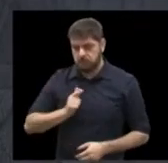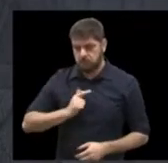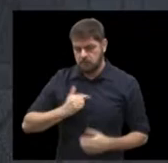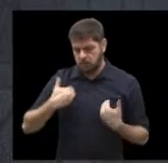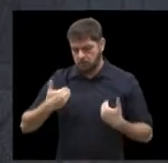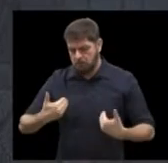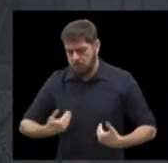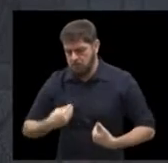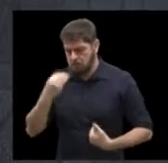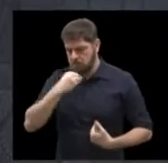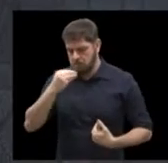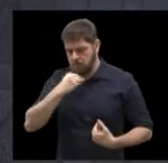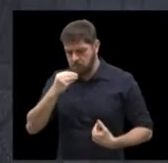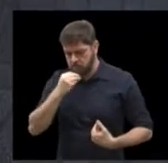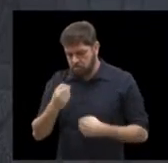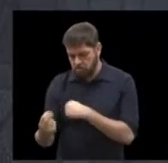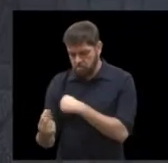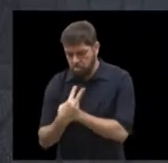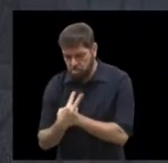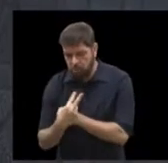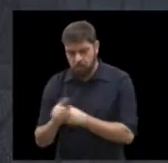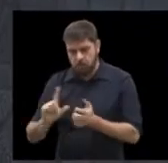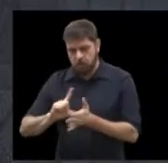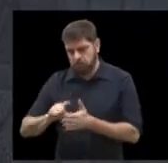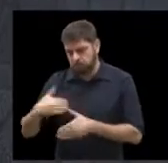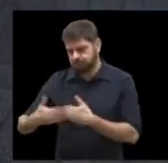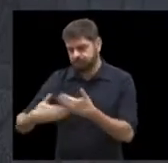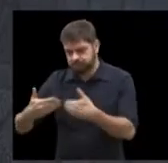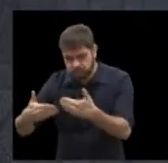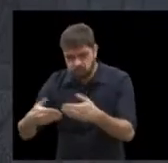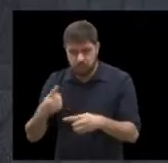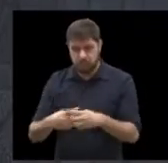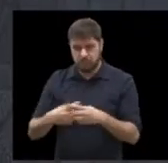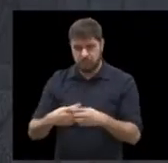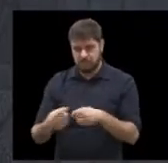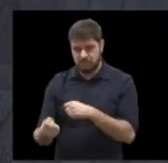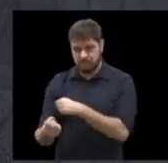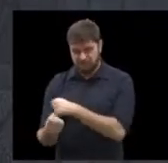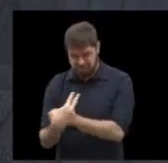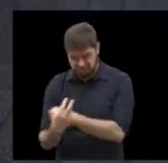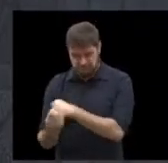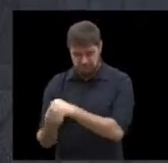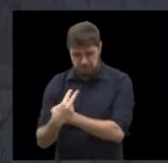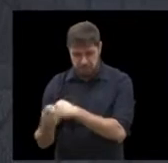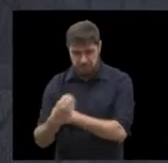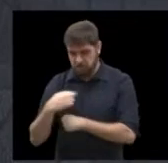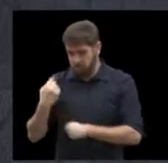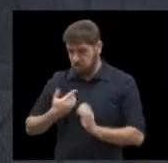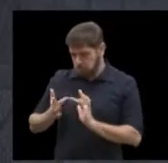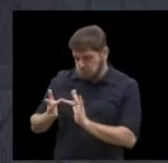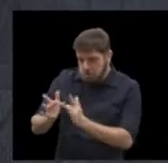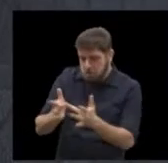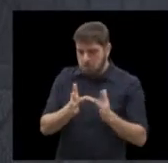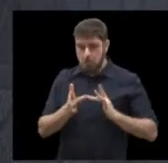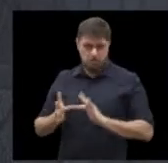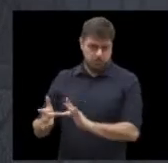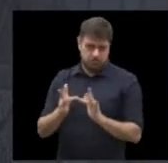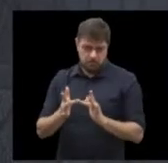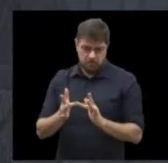da imunidade e você tem uma predisposição porque muitos dos vírus a gente tem vivendo junto com a